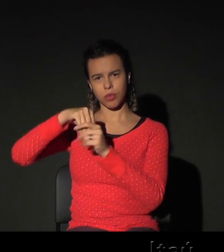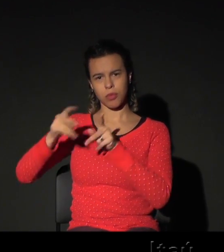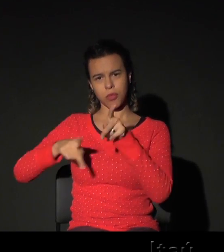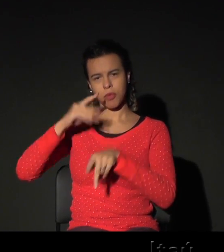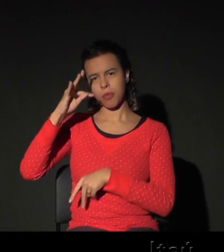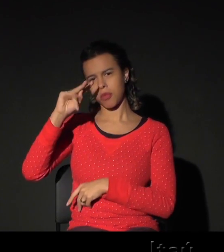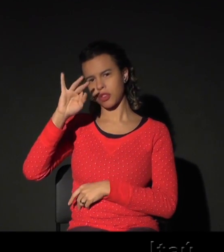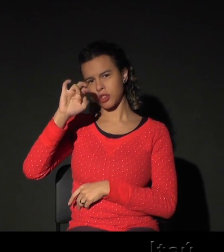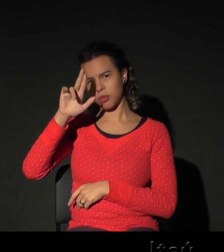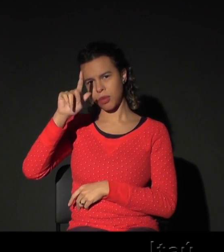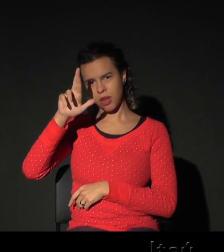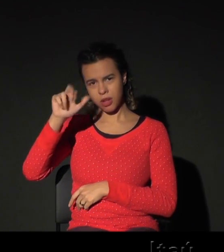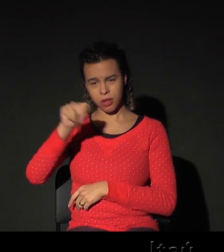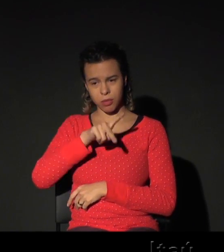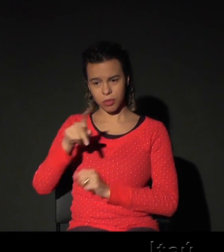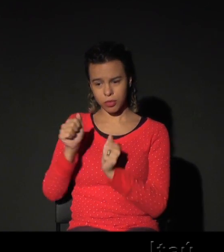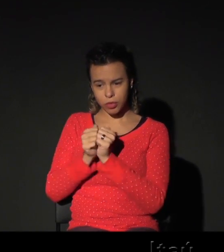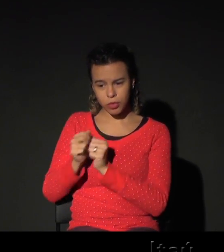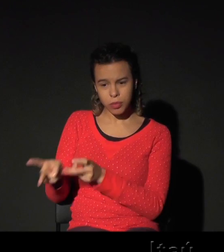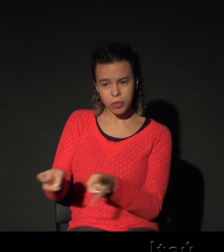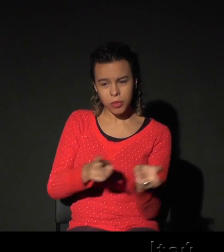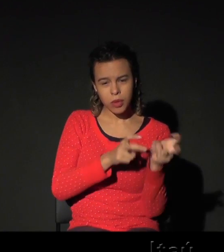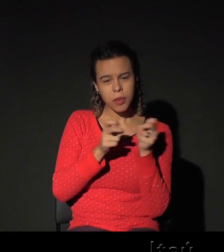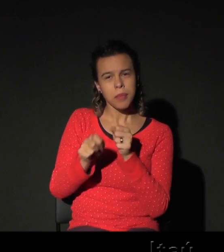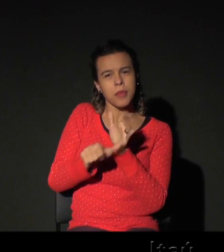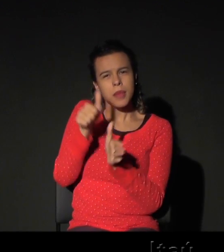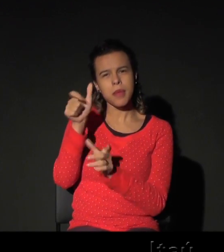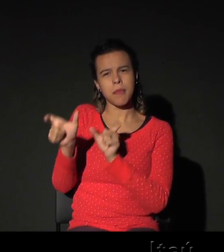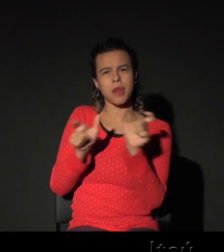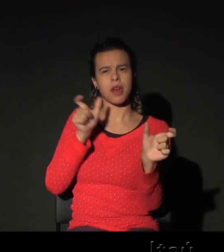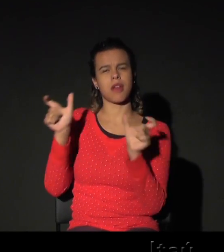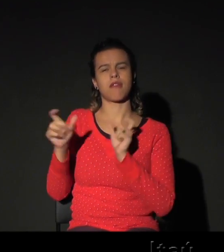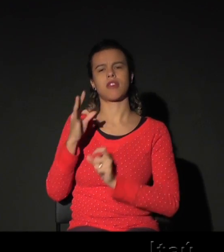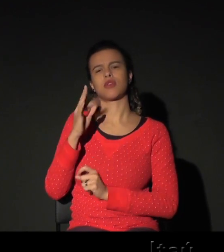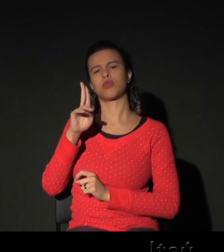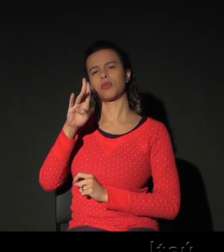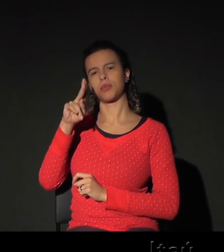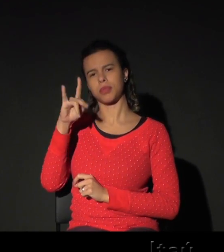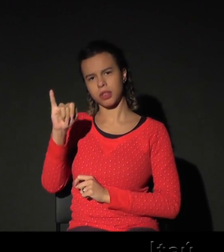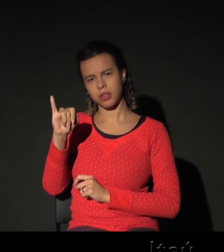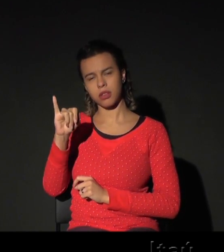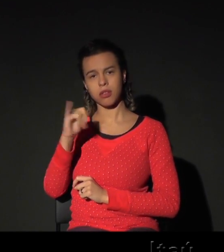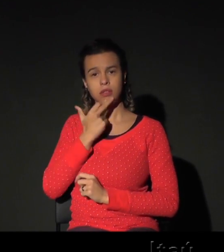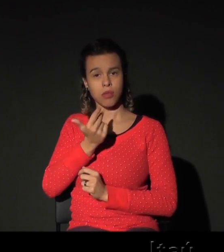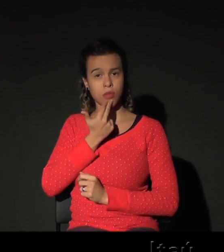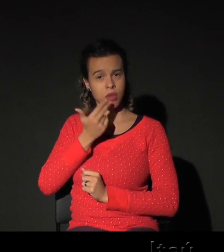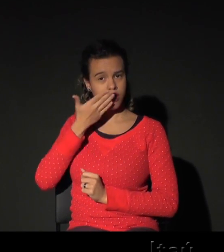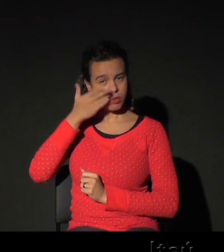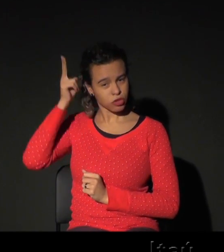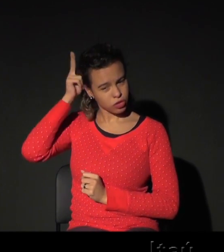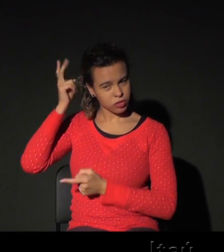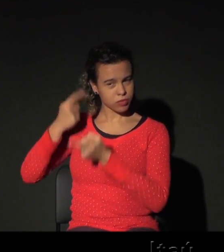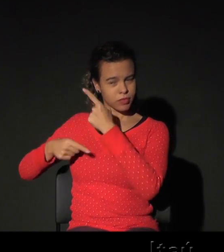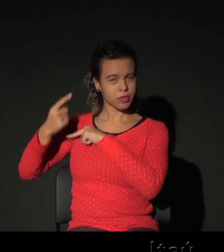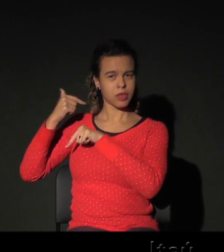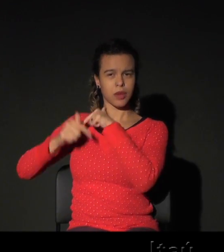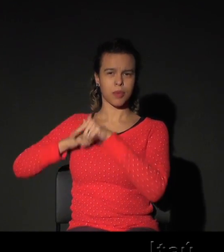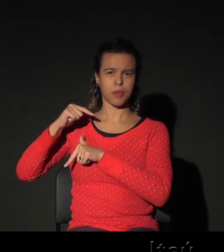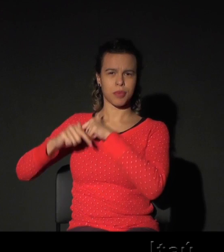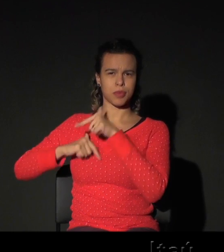professores das primeiras palavras em Tupi como resgate da língua indígena isso já trabalhando isso já